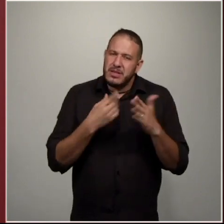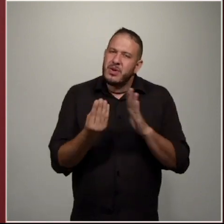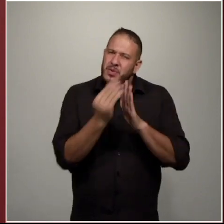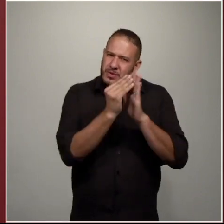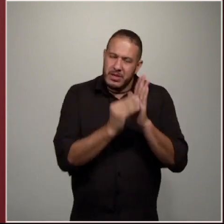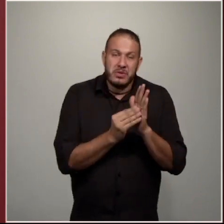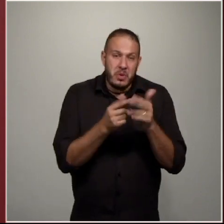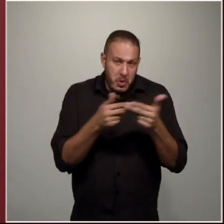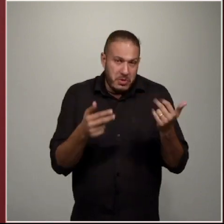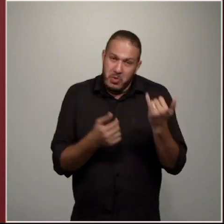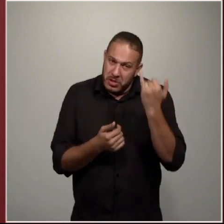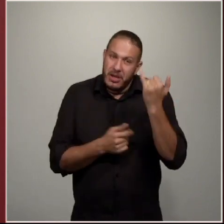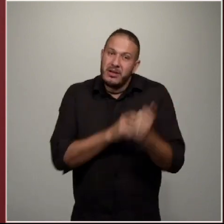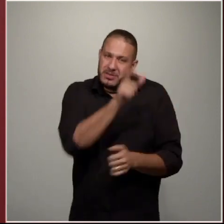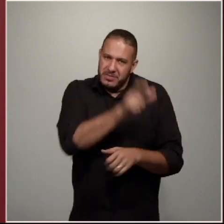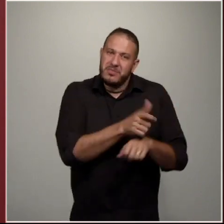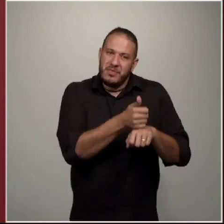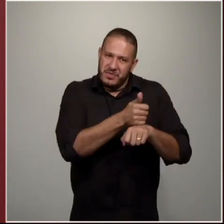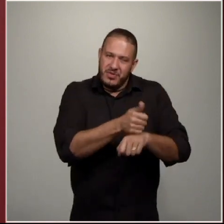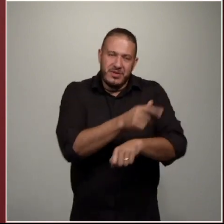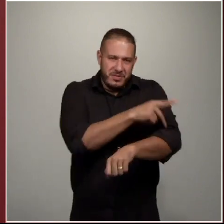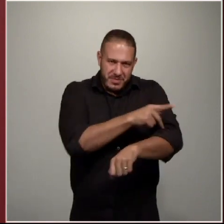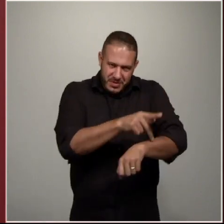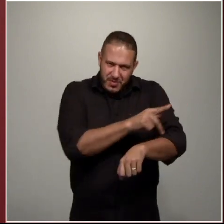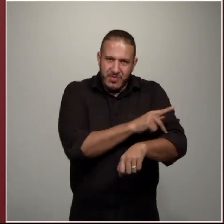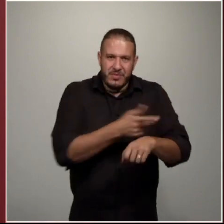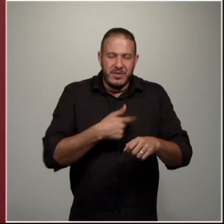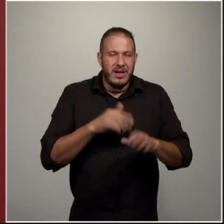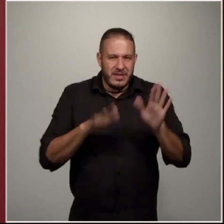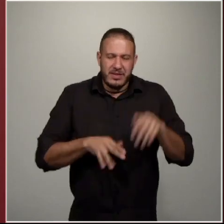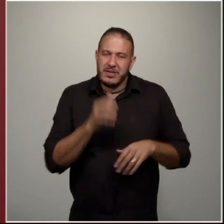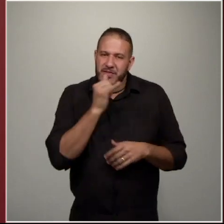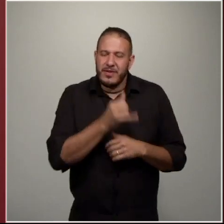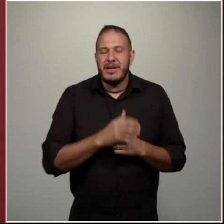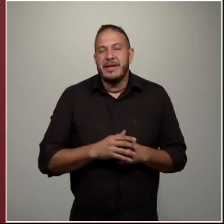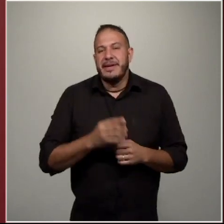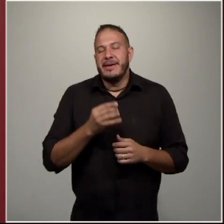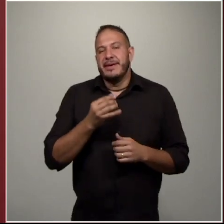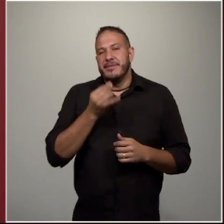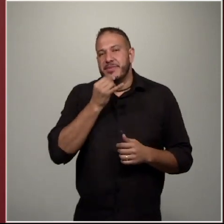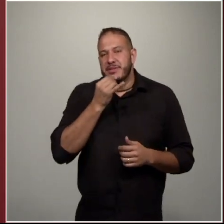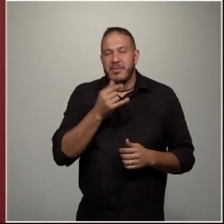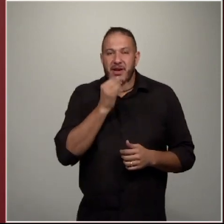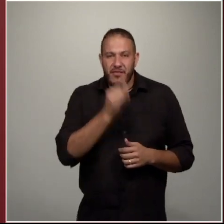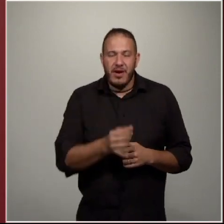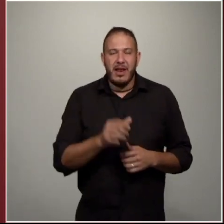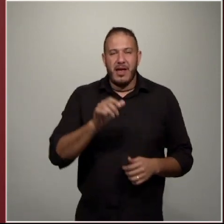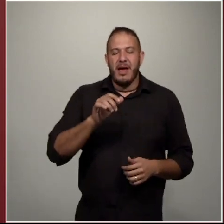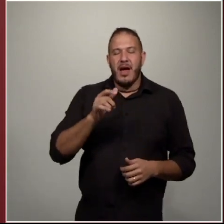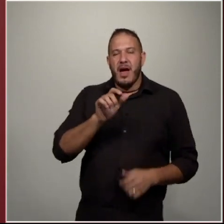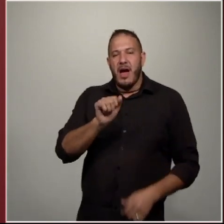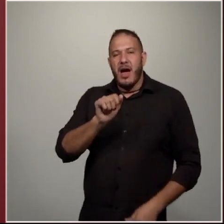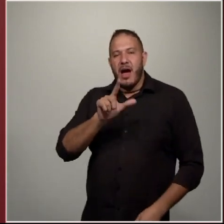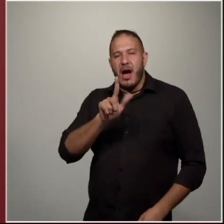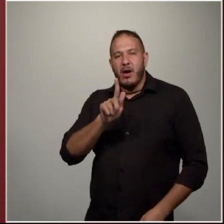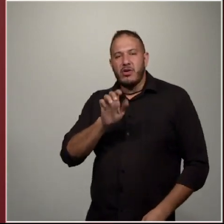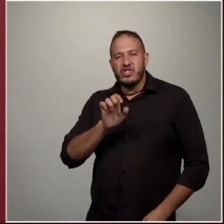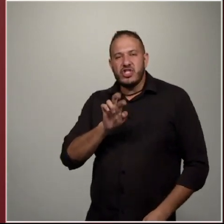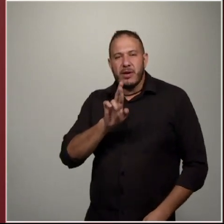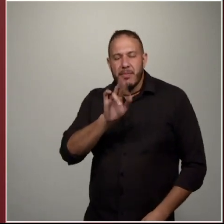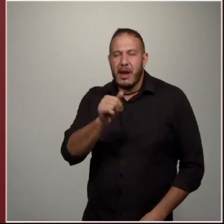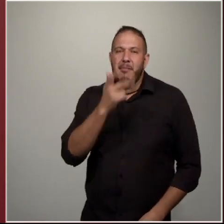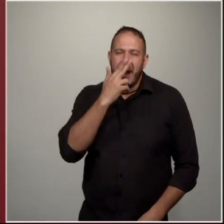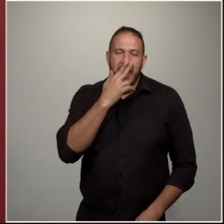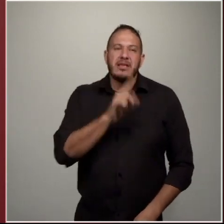importantes para pedagogo é que muitas vezes a gente negligencia por exemplo quando a gente fala de álgebra e parece que é uma coisa que fica só pro